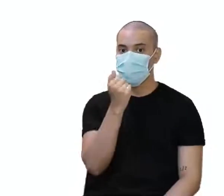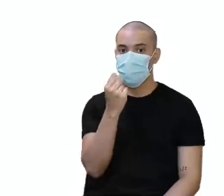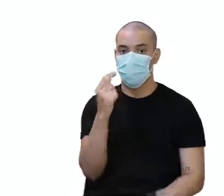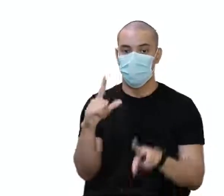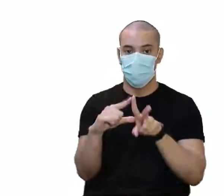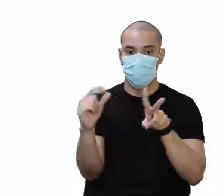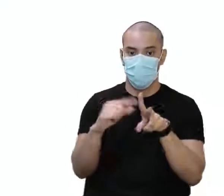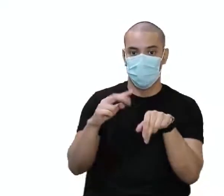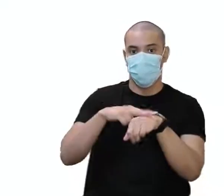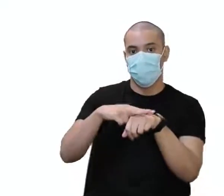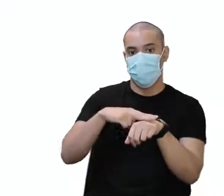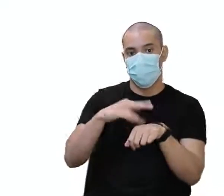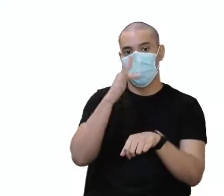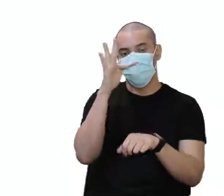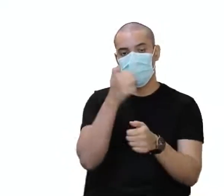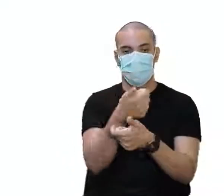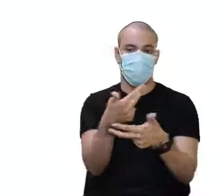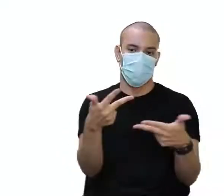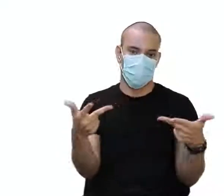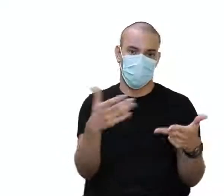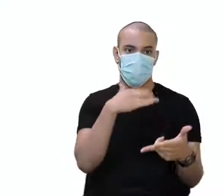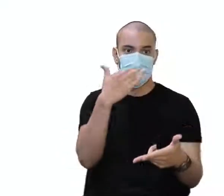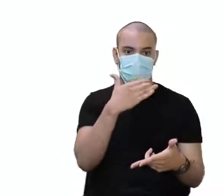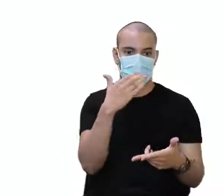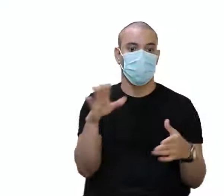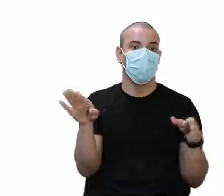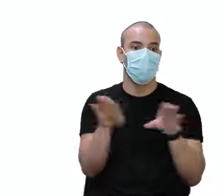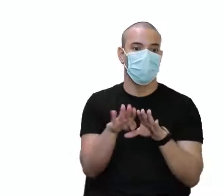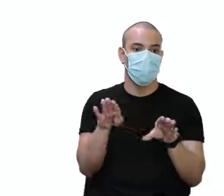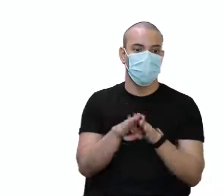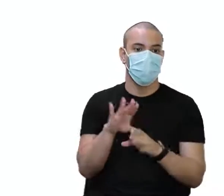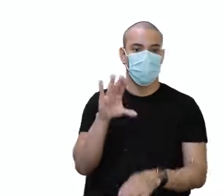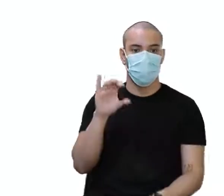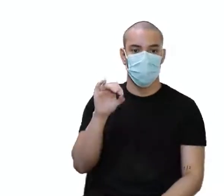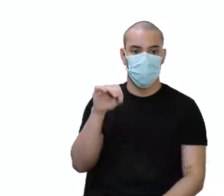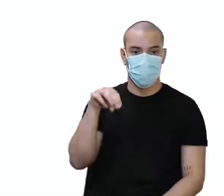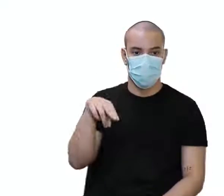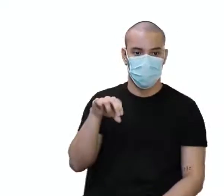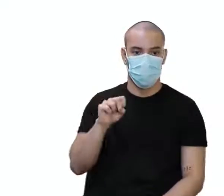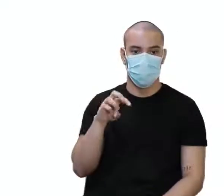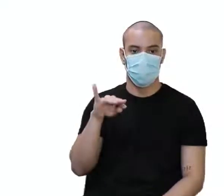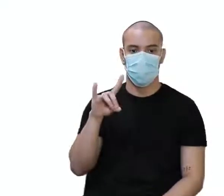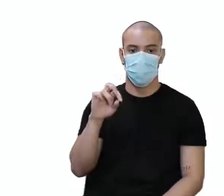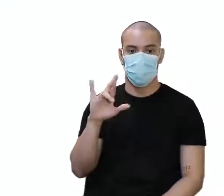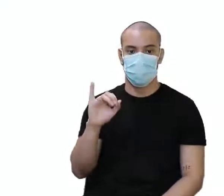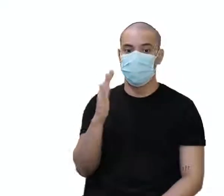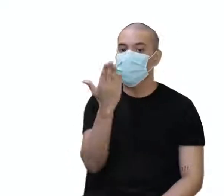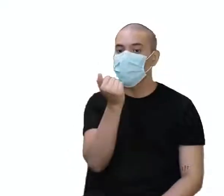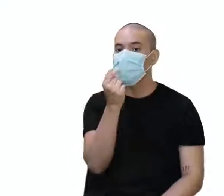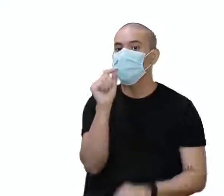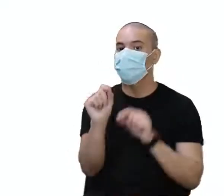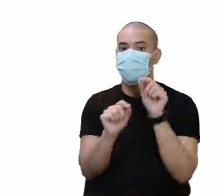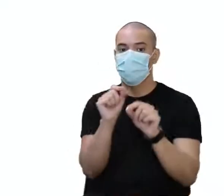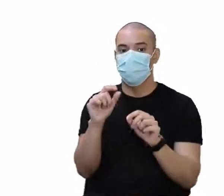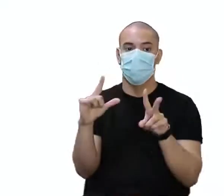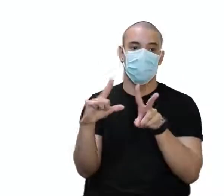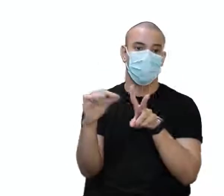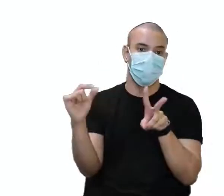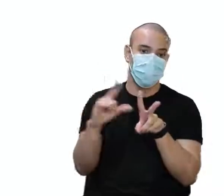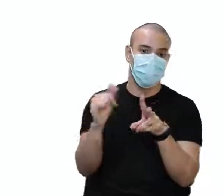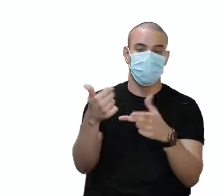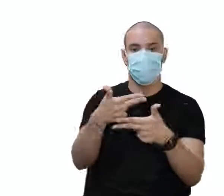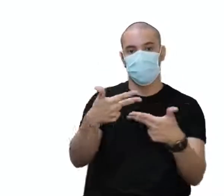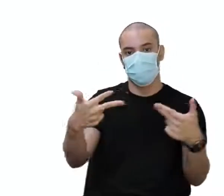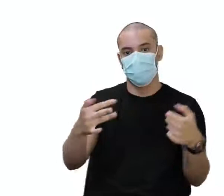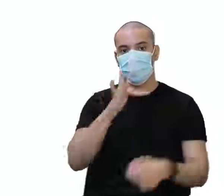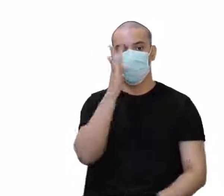tá? Então, os consumidores são aqueles que vão se alimentar de vegetais,